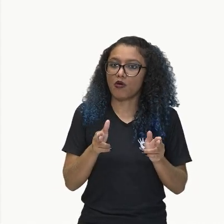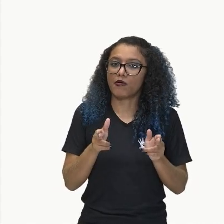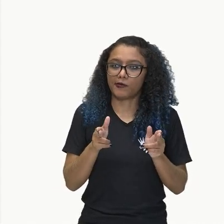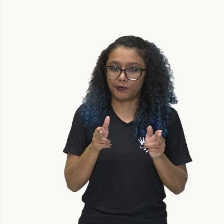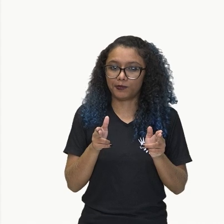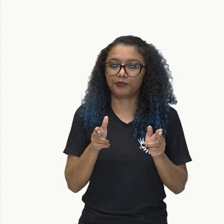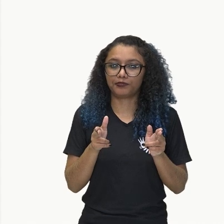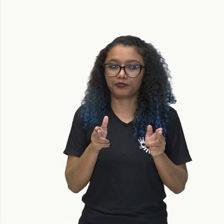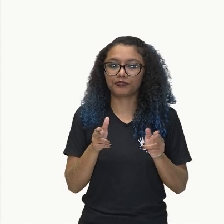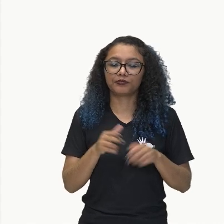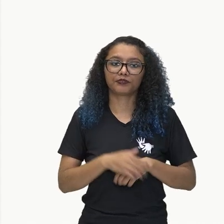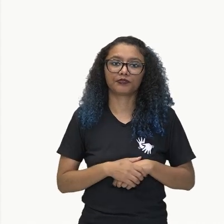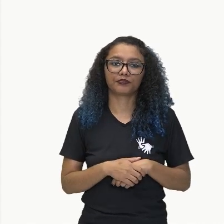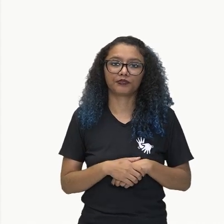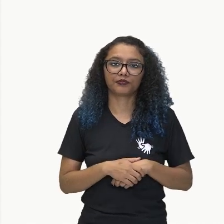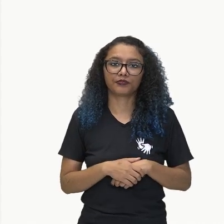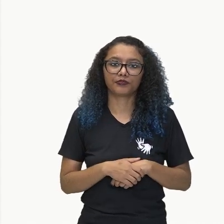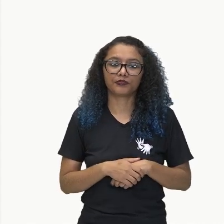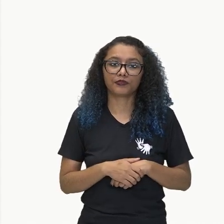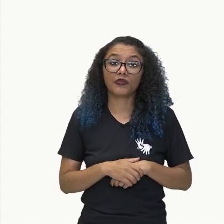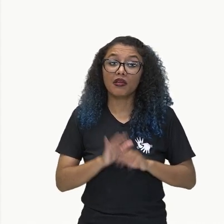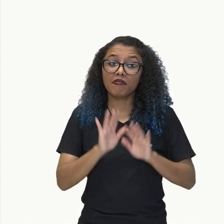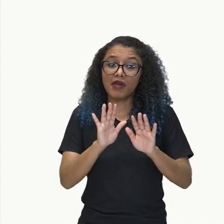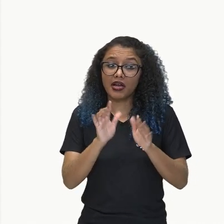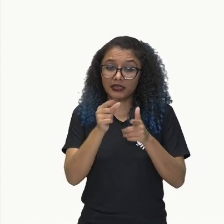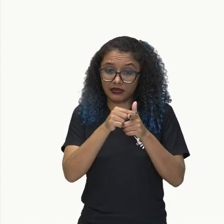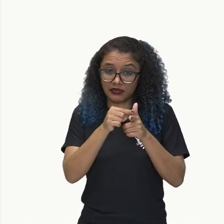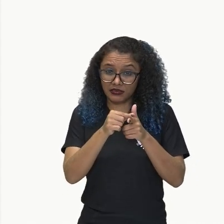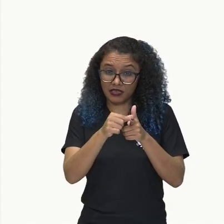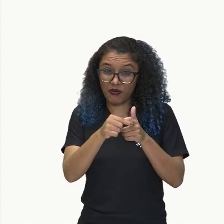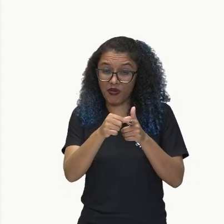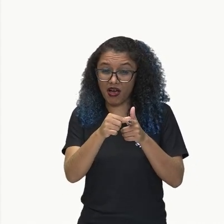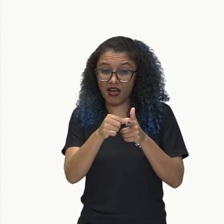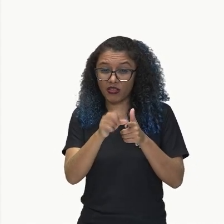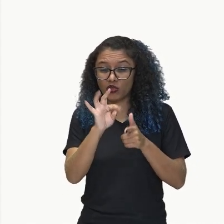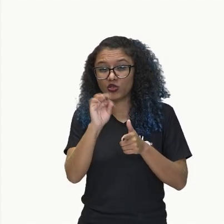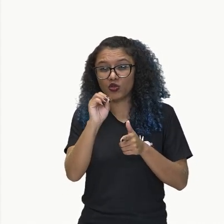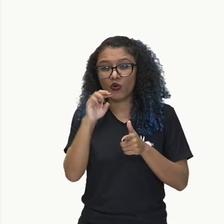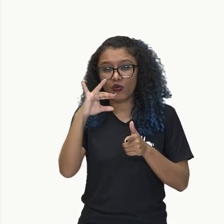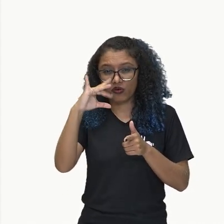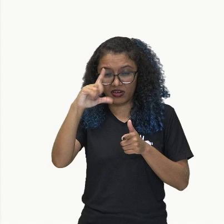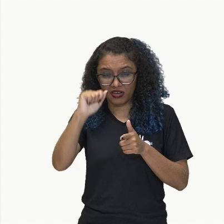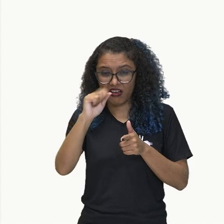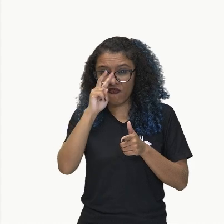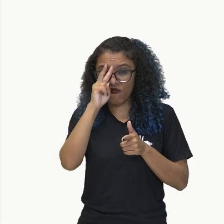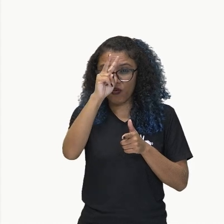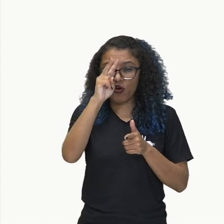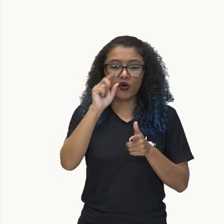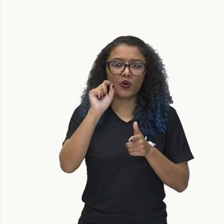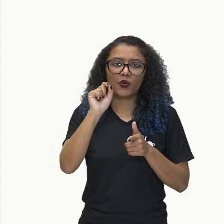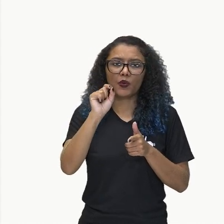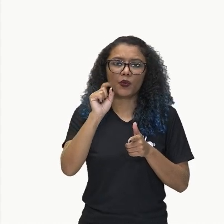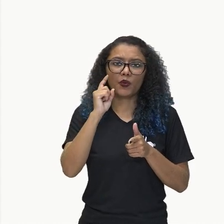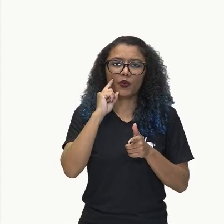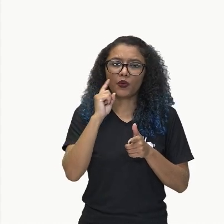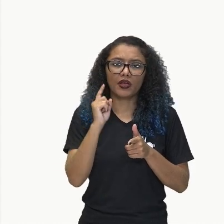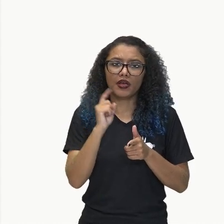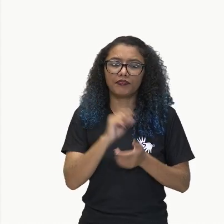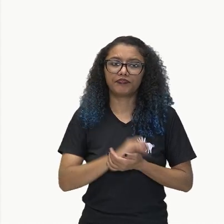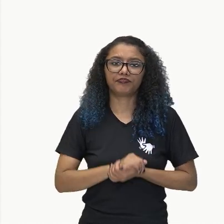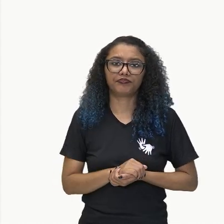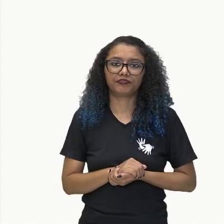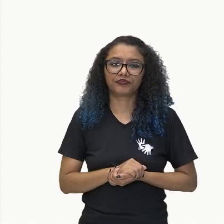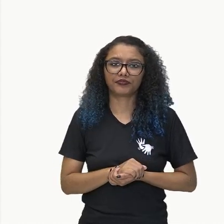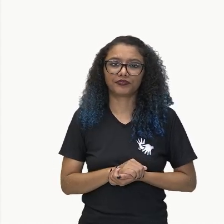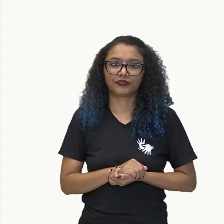significado, pero su sílaba tônica cambia de uma língua a outra.